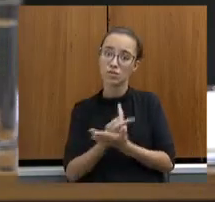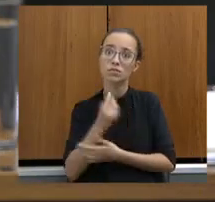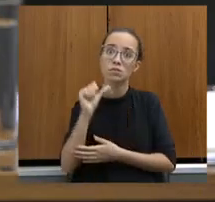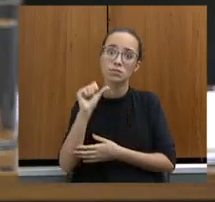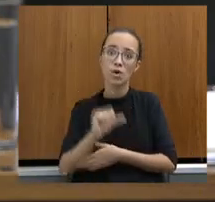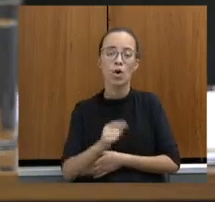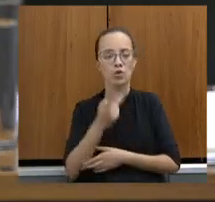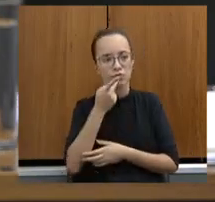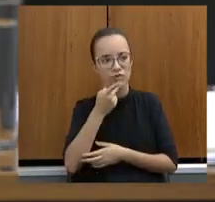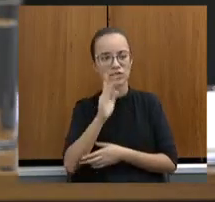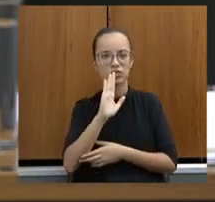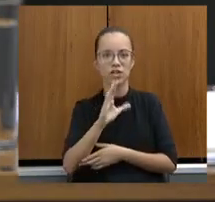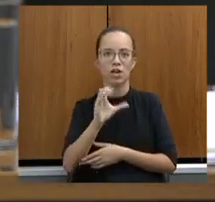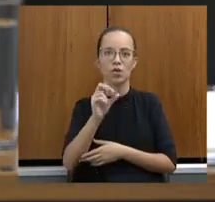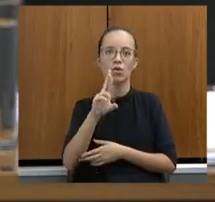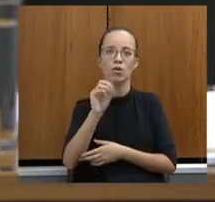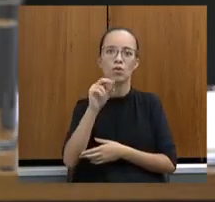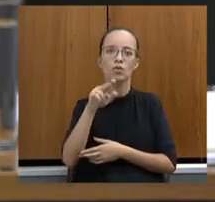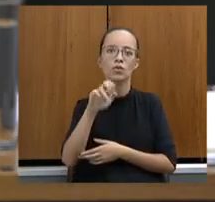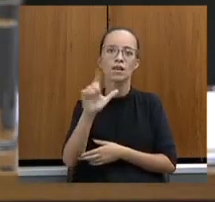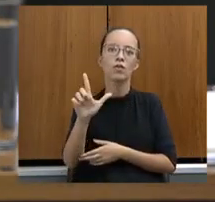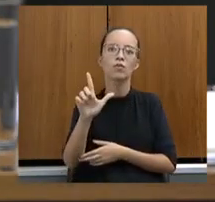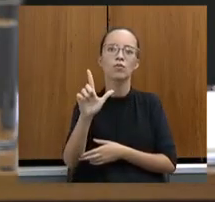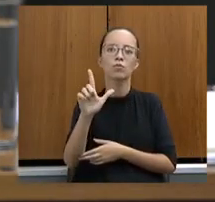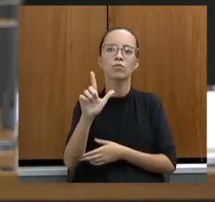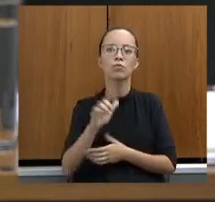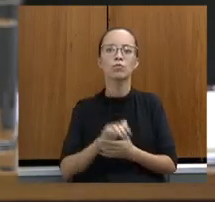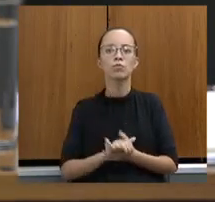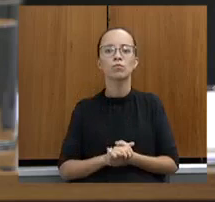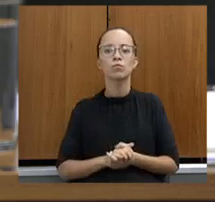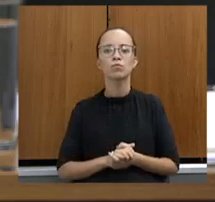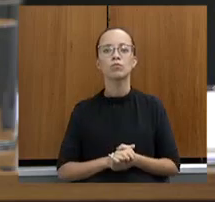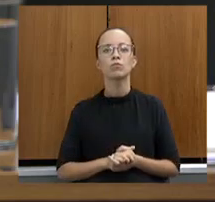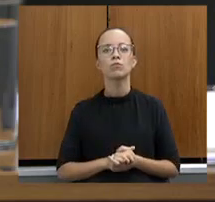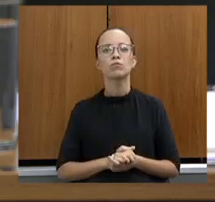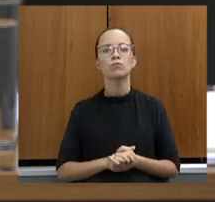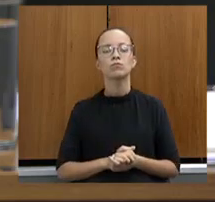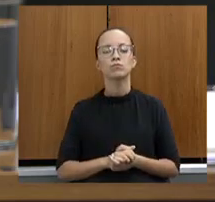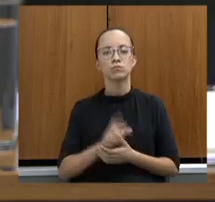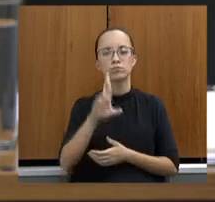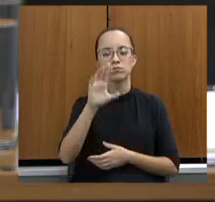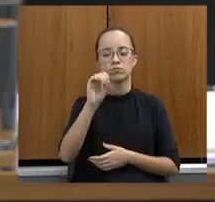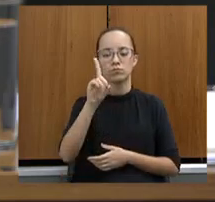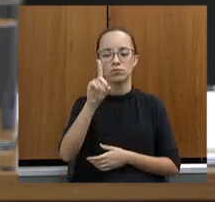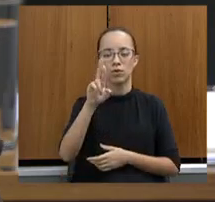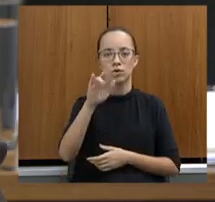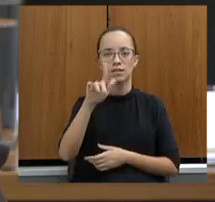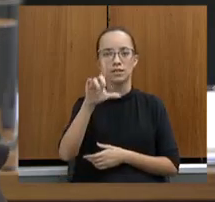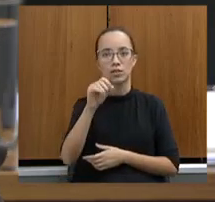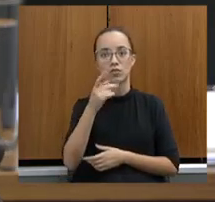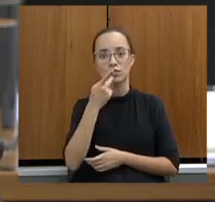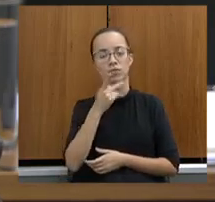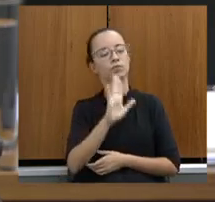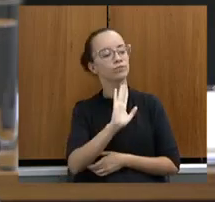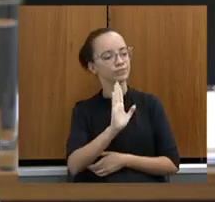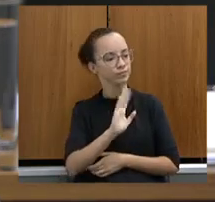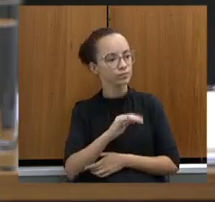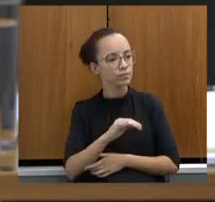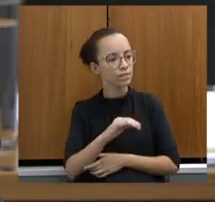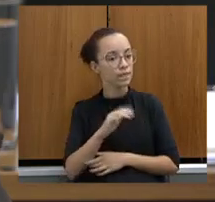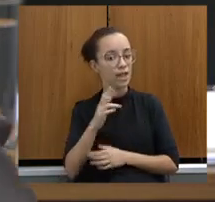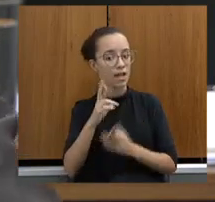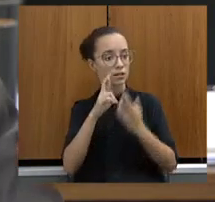que para o Coronel o Coronel Rodrigo falou Comandante responsabilidade de